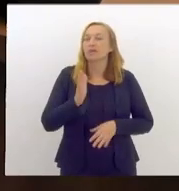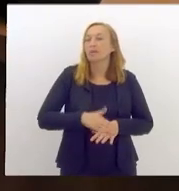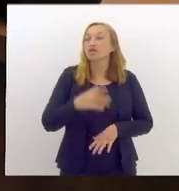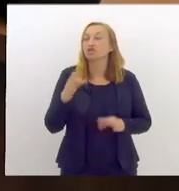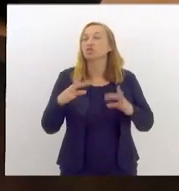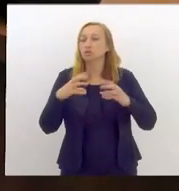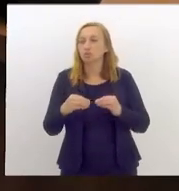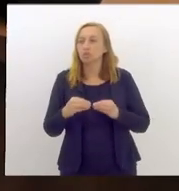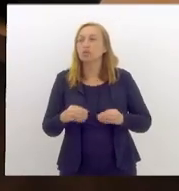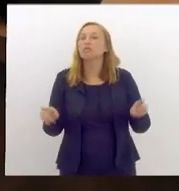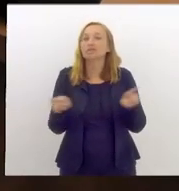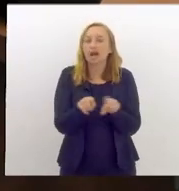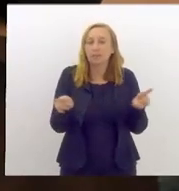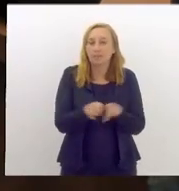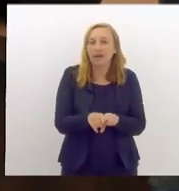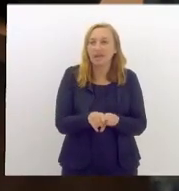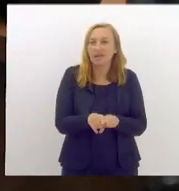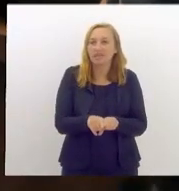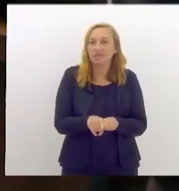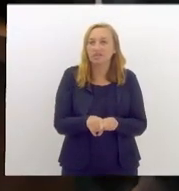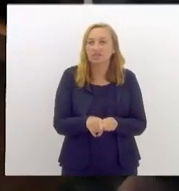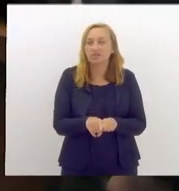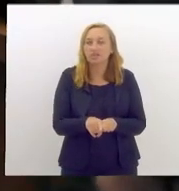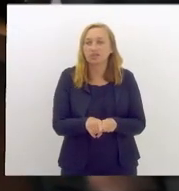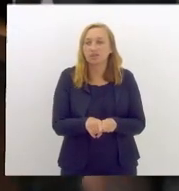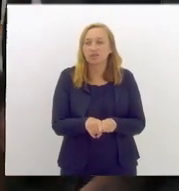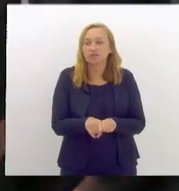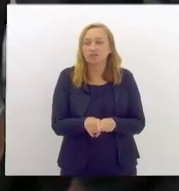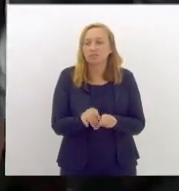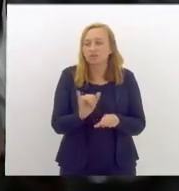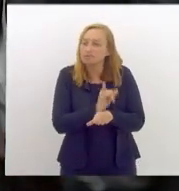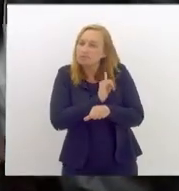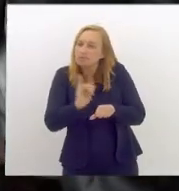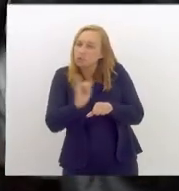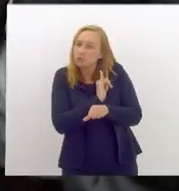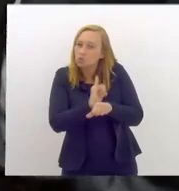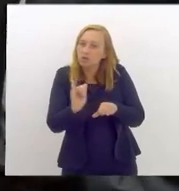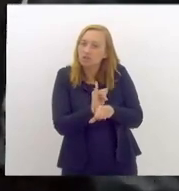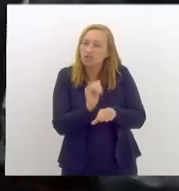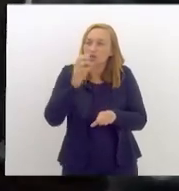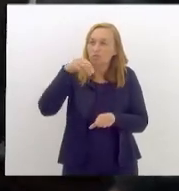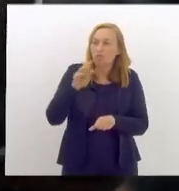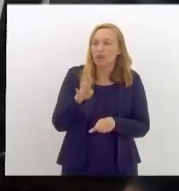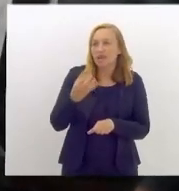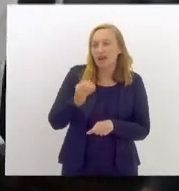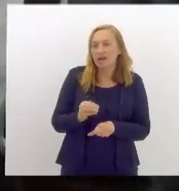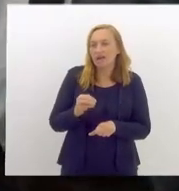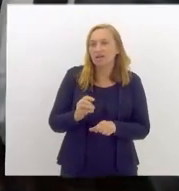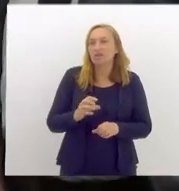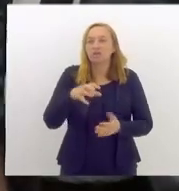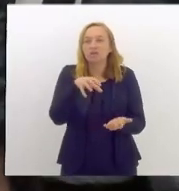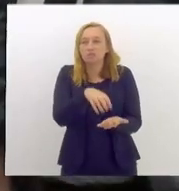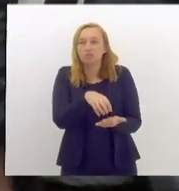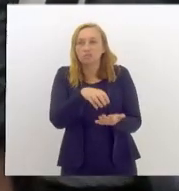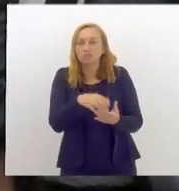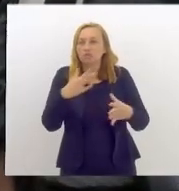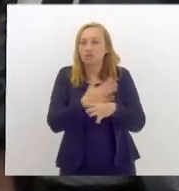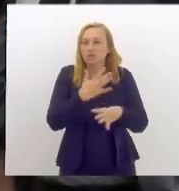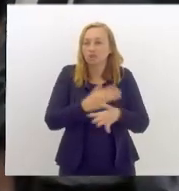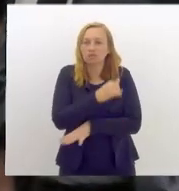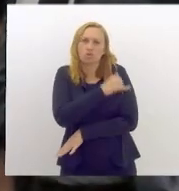do que isso também de um flerte com especulação mobiliária no centro da cidade do Rio de Janeiro